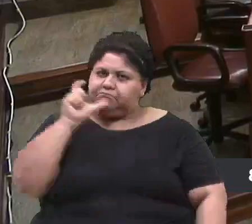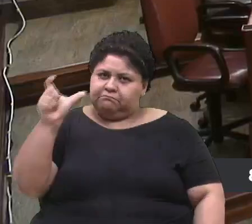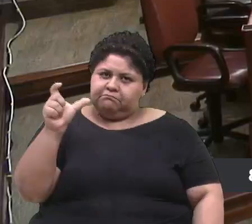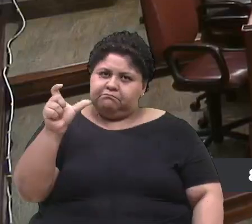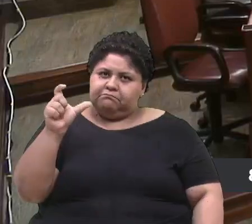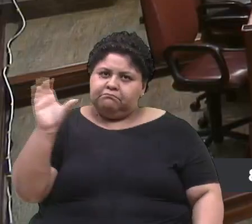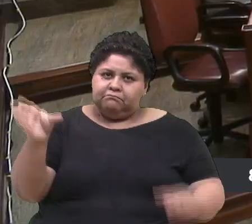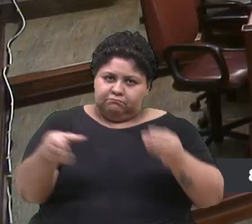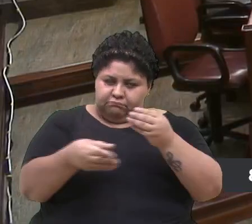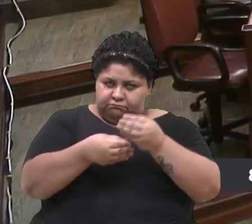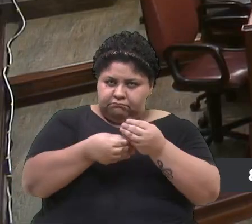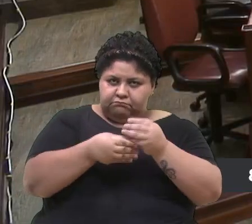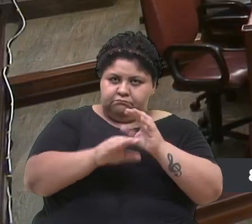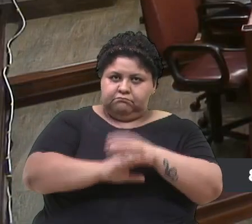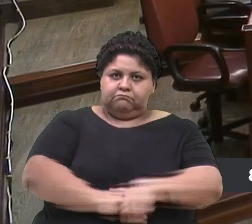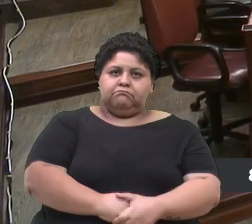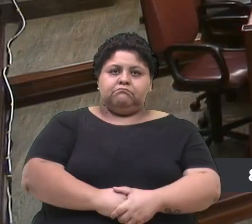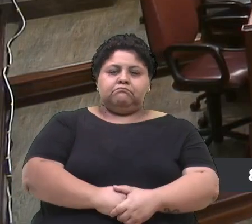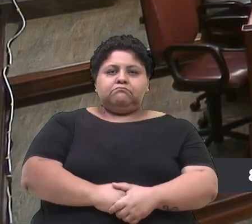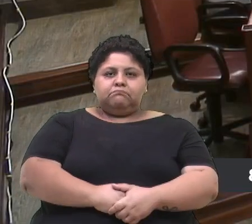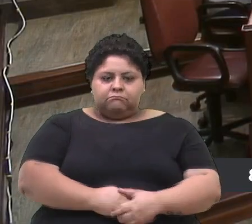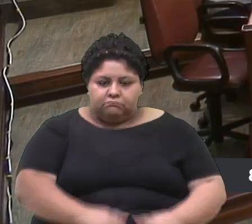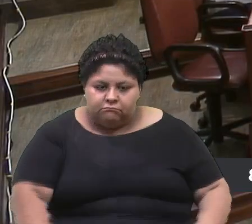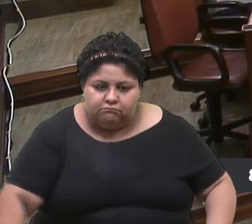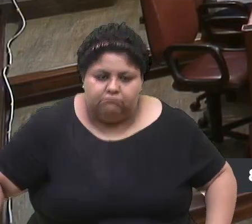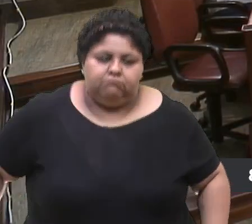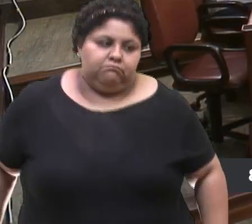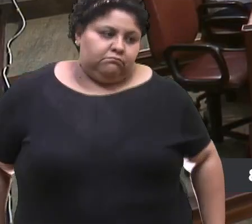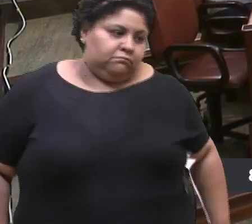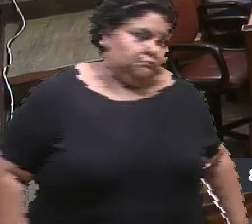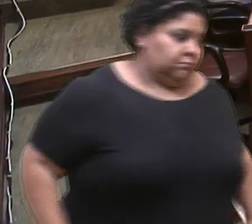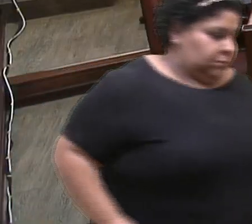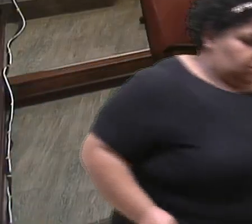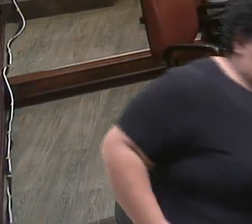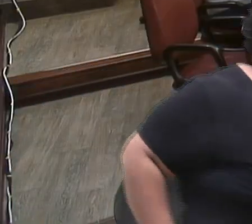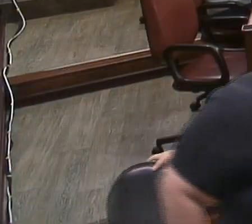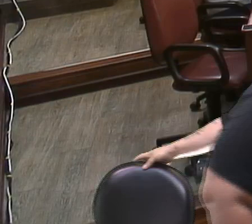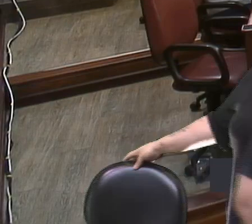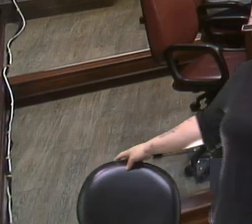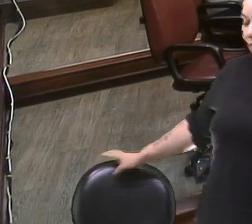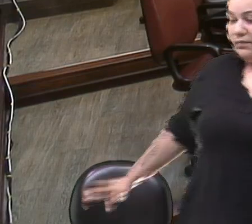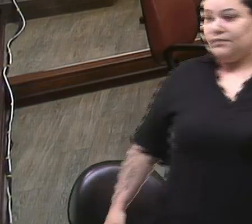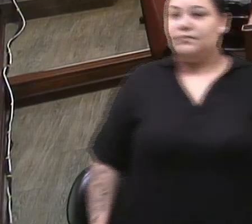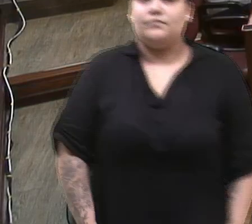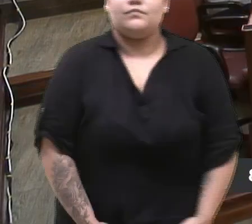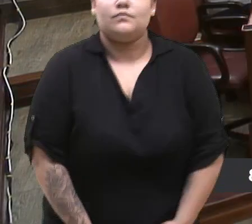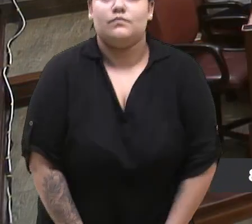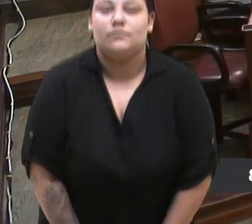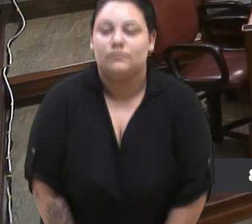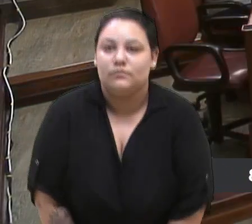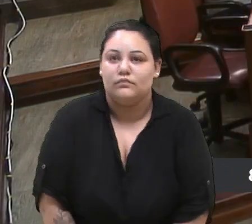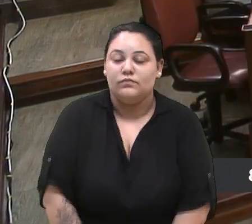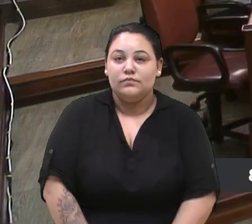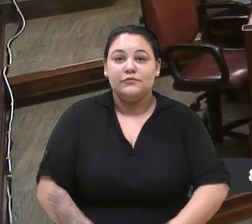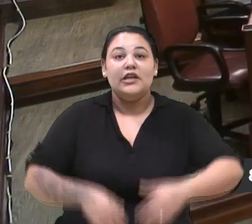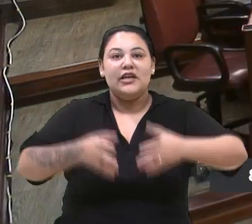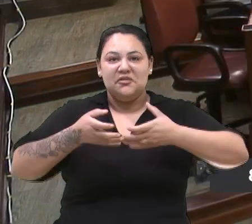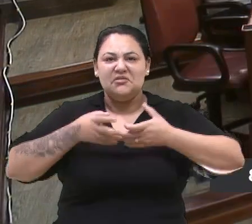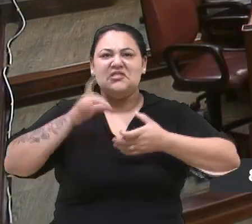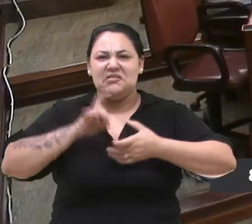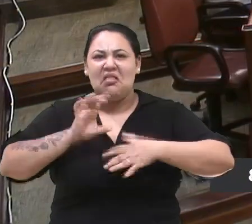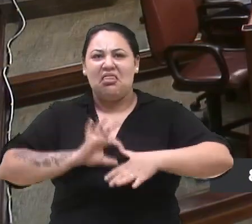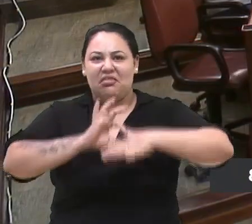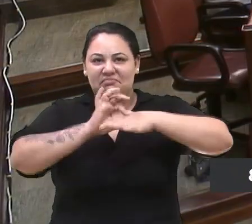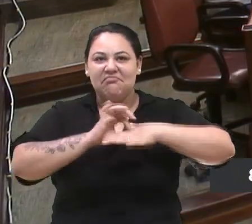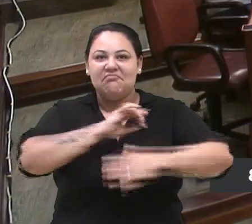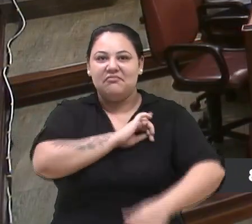Vereador Bressan. Então, de imediato. Obrigado, vereador Bressan. Eu queria ser líder de governo com o vereador da